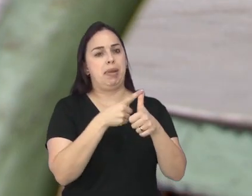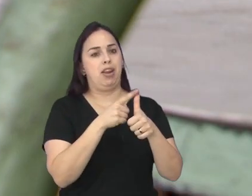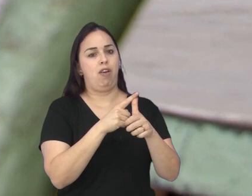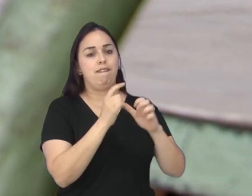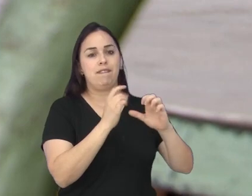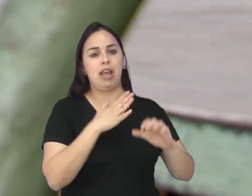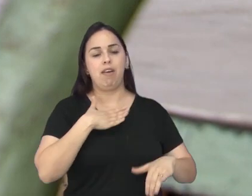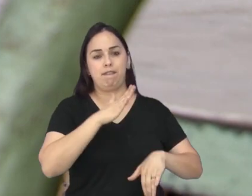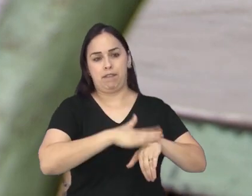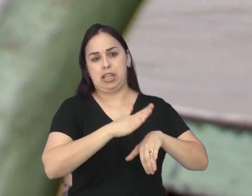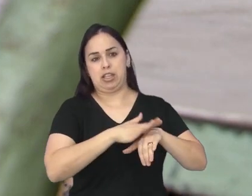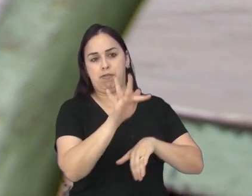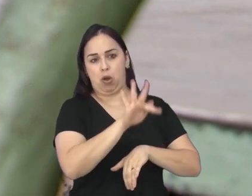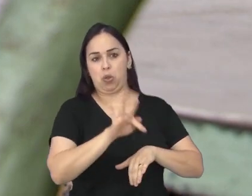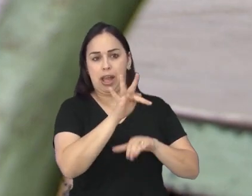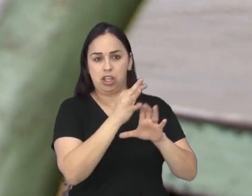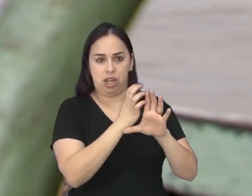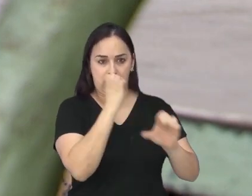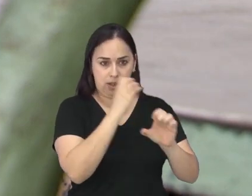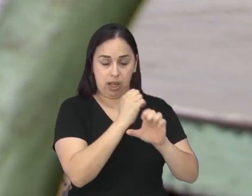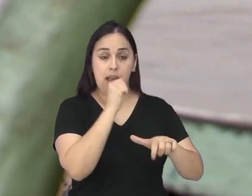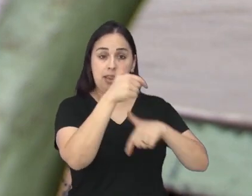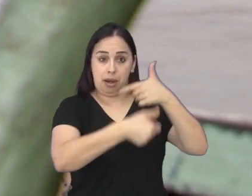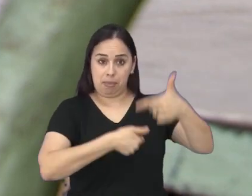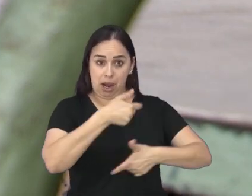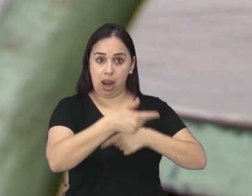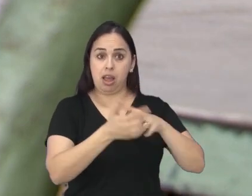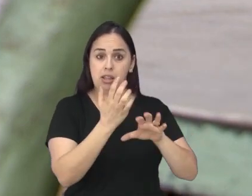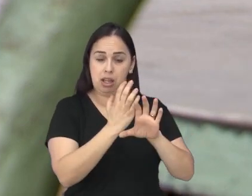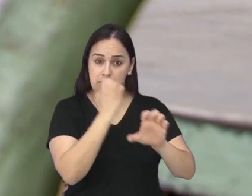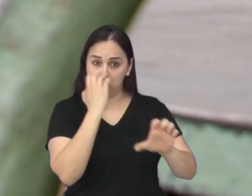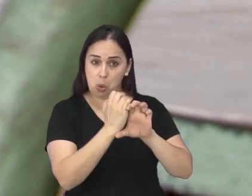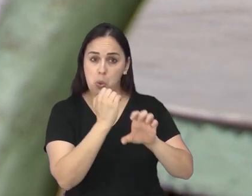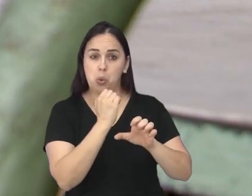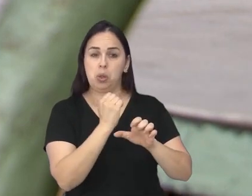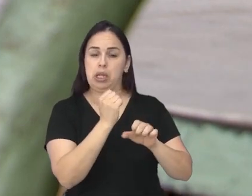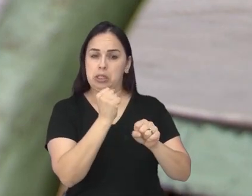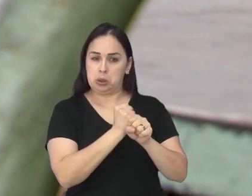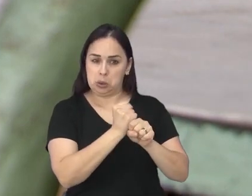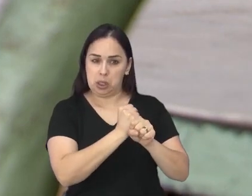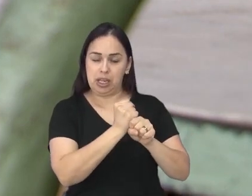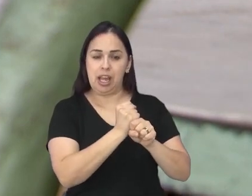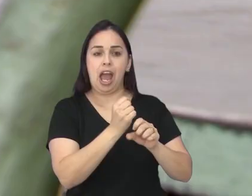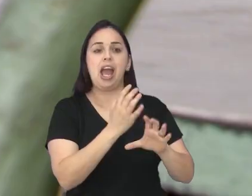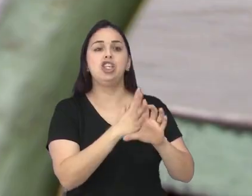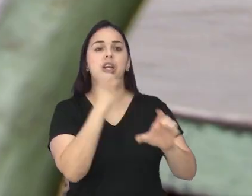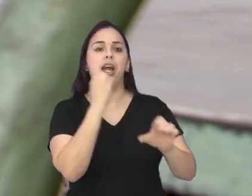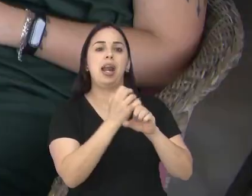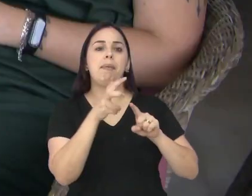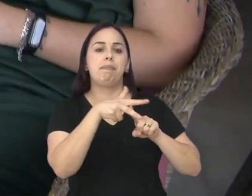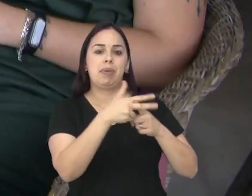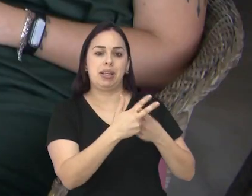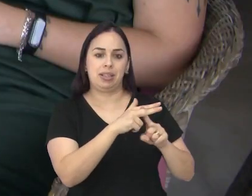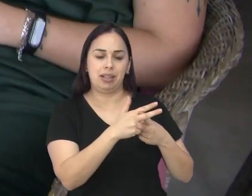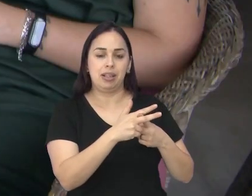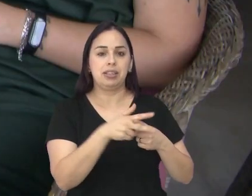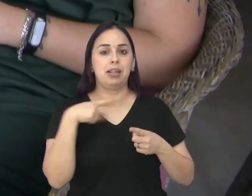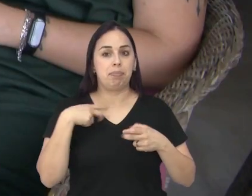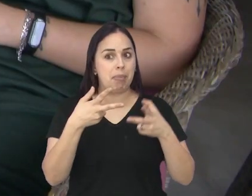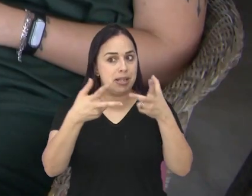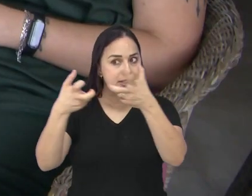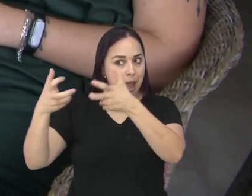engenharia e trabalhei como engenheiro há bastante tempo. Fiz engenharia mecânica, né? Dá para perceber aqui que